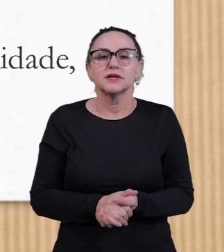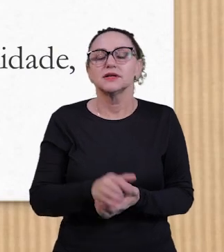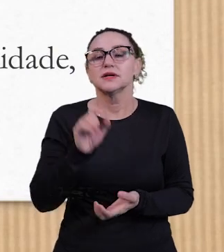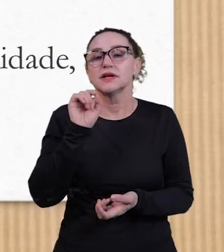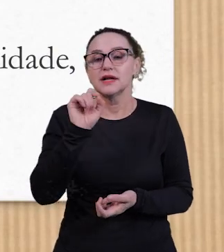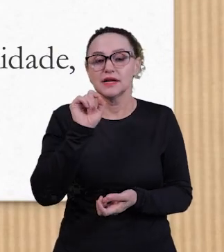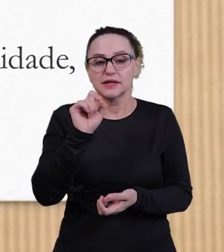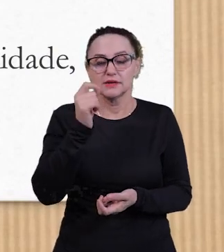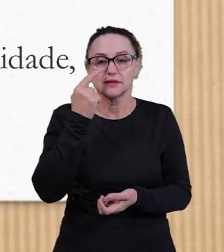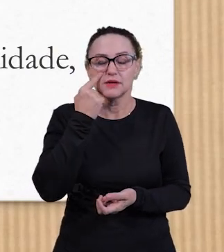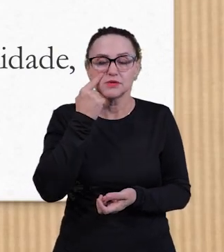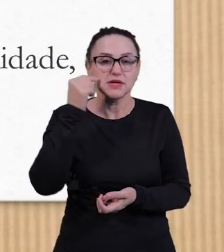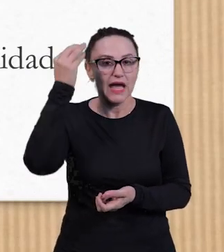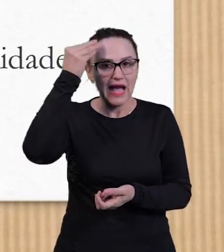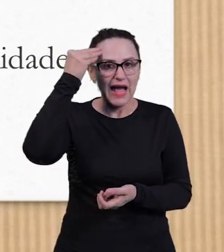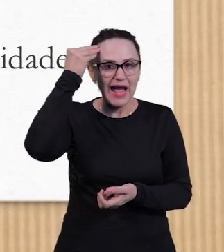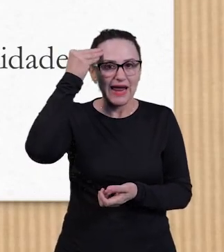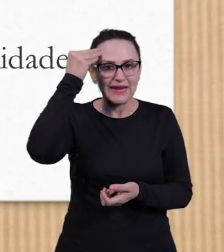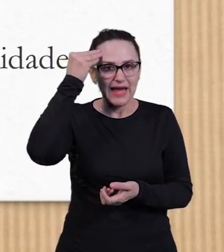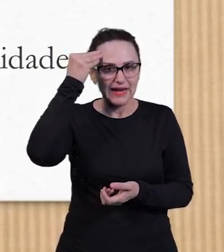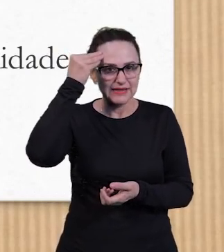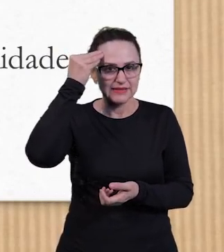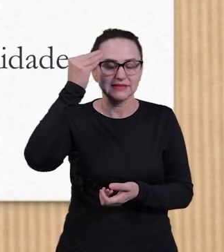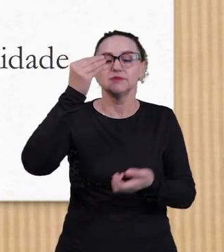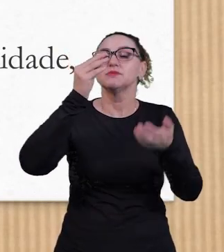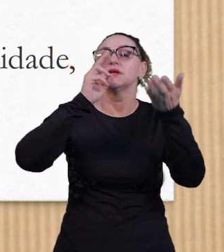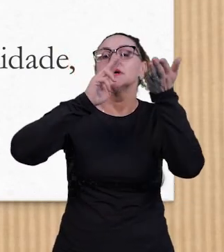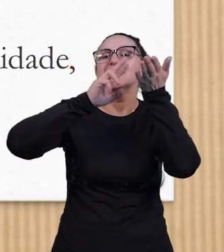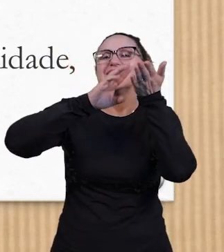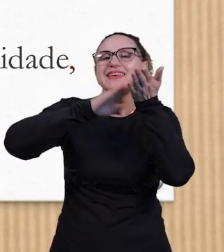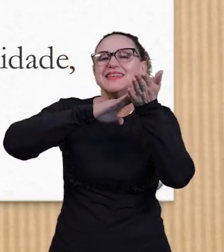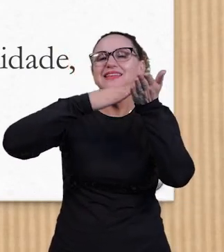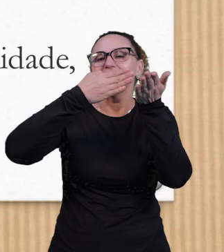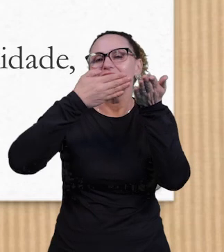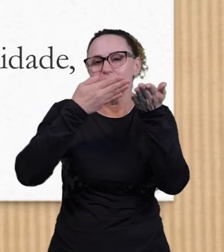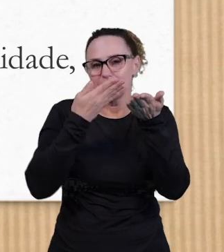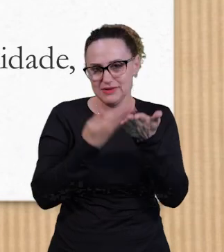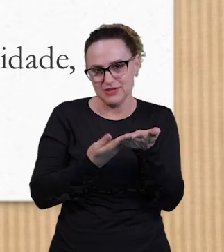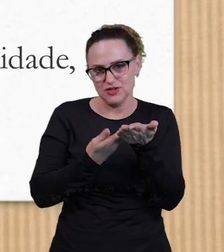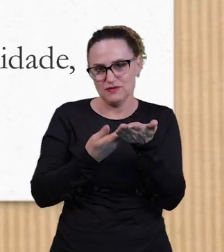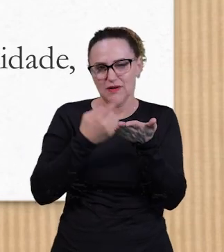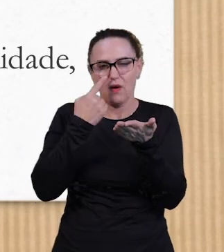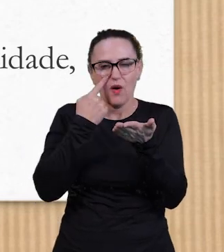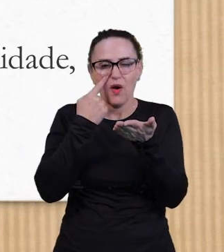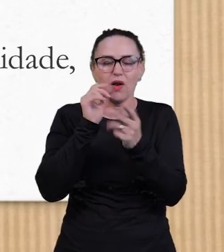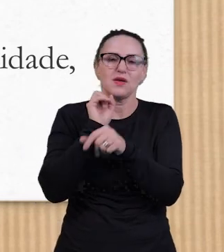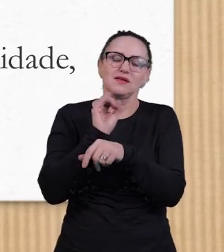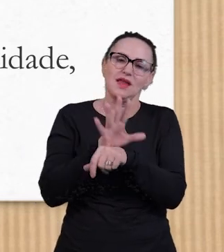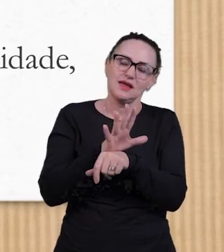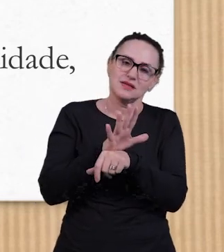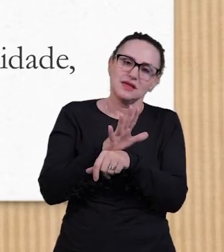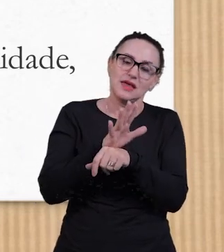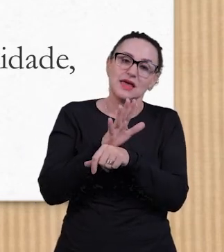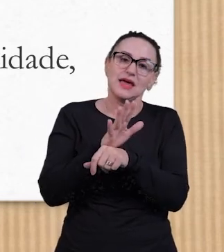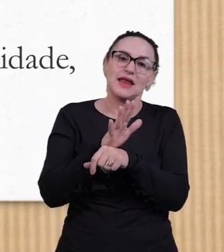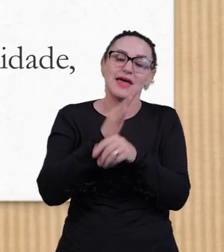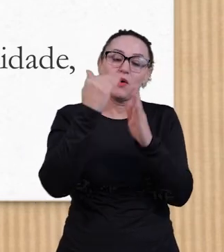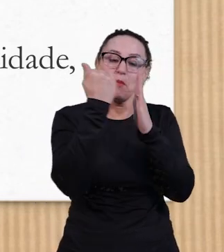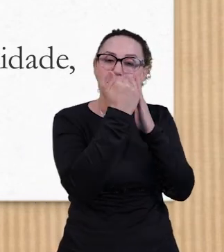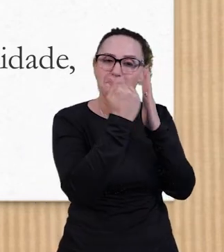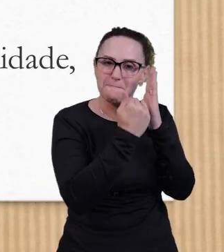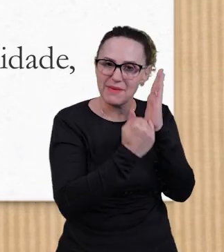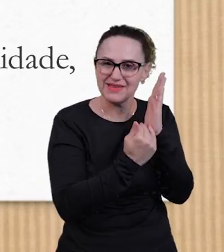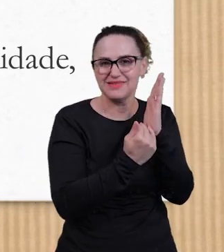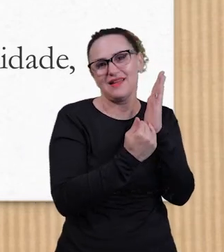ainda temos a análise interpretativa. Então, como vocês podem ver aqui no slide, é uma etapa, como o próprio